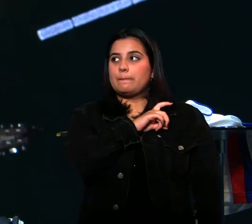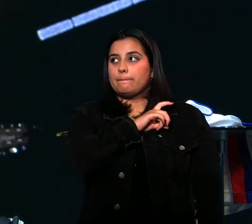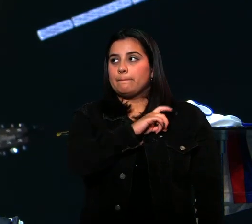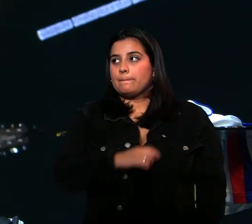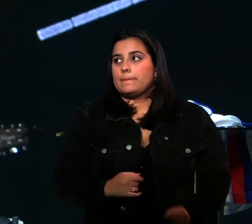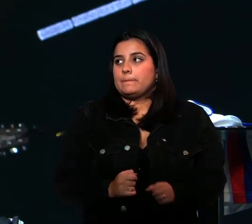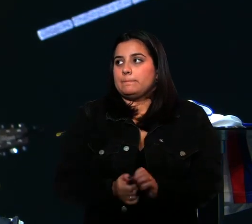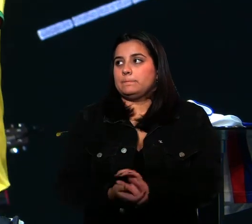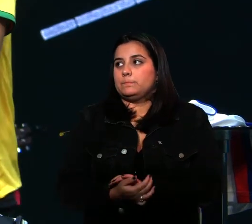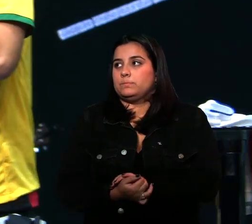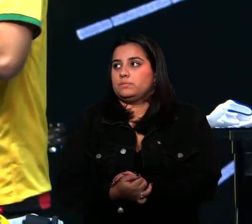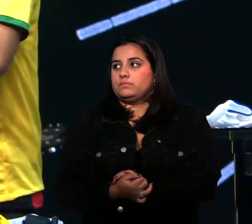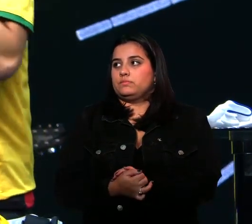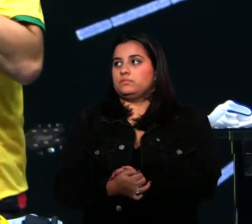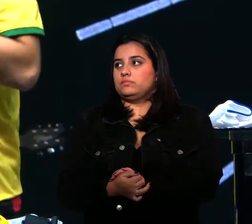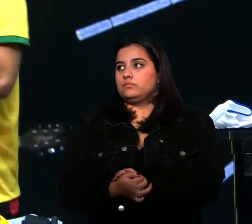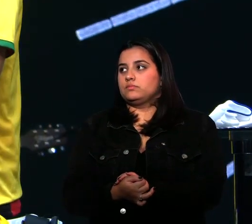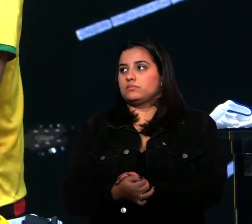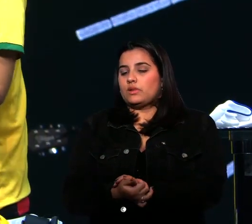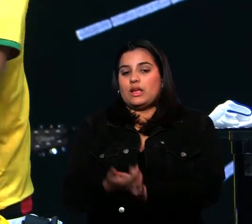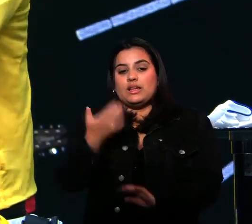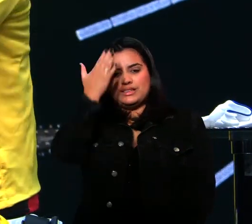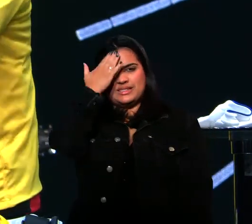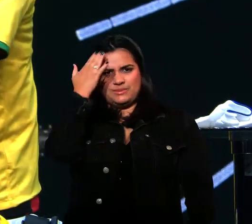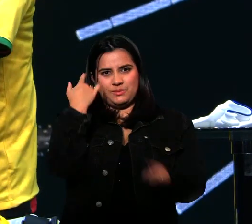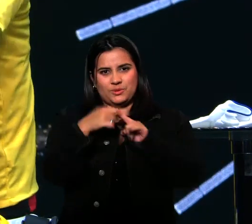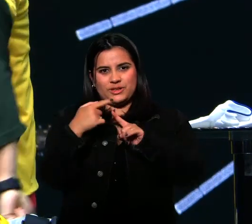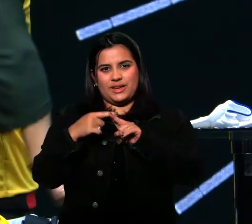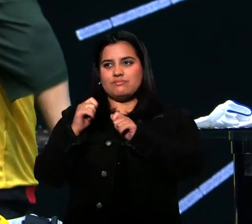Não, esse aqui é assim. Sabe por que crescer dói?